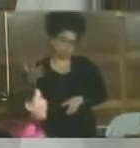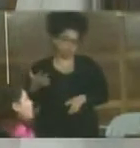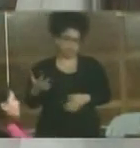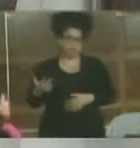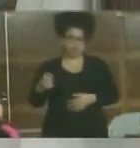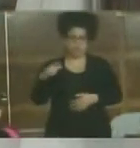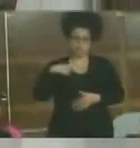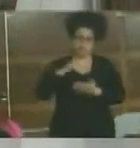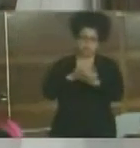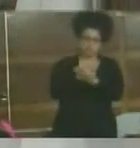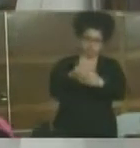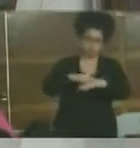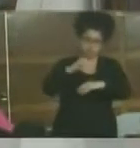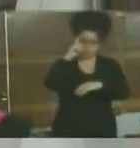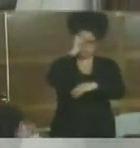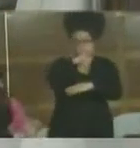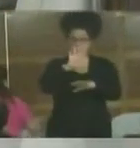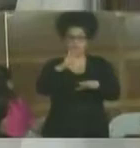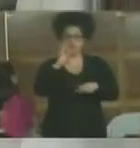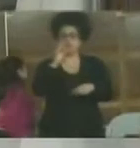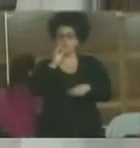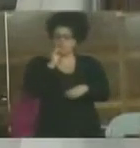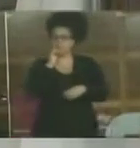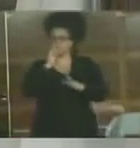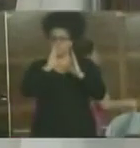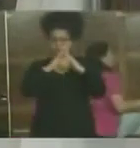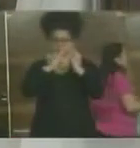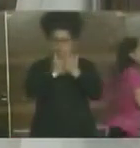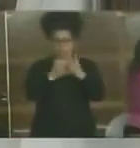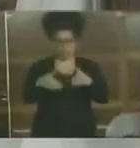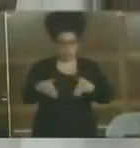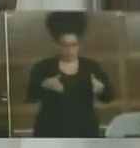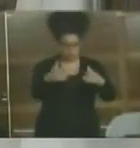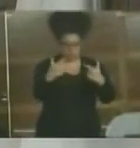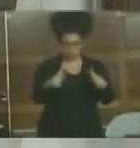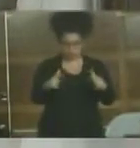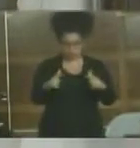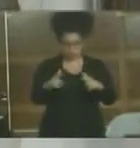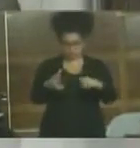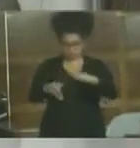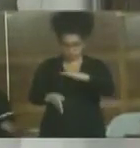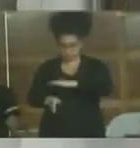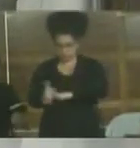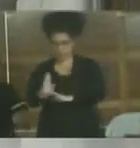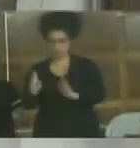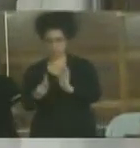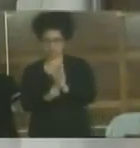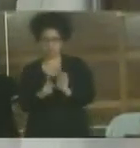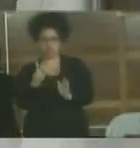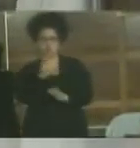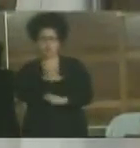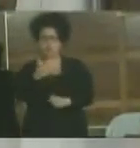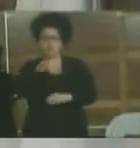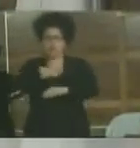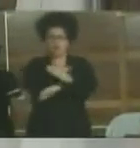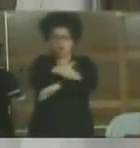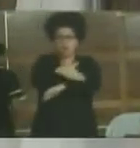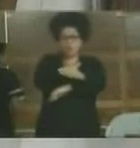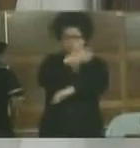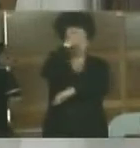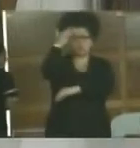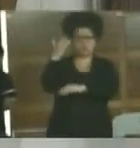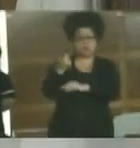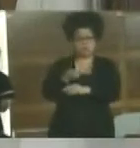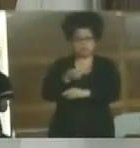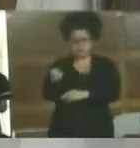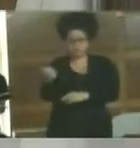mais difíceis, por exemplo, a escola não tem, é à beira do rio e não tem uma entrada própria. Utiliza uma servidão de alguém que doou o